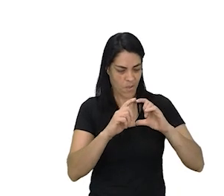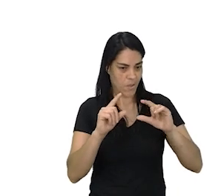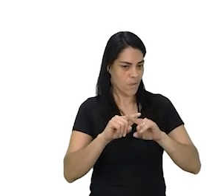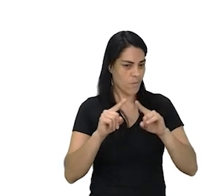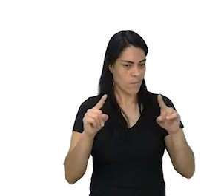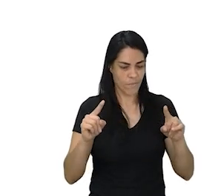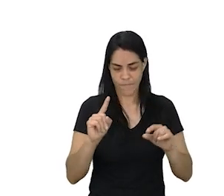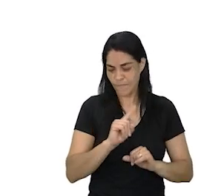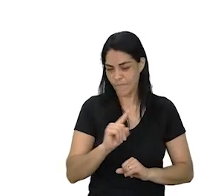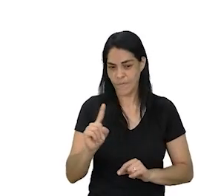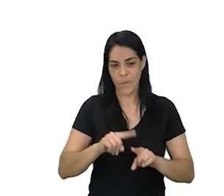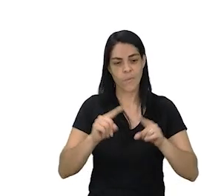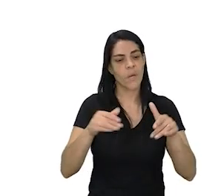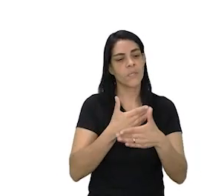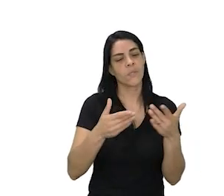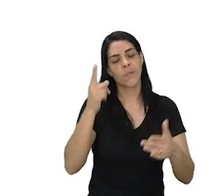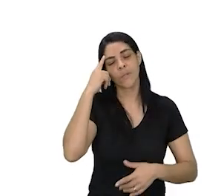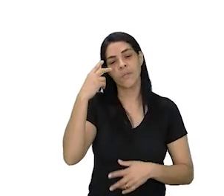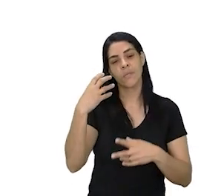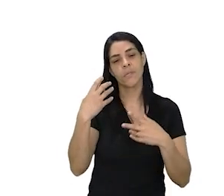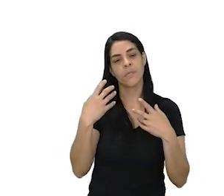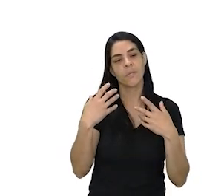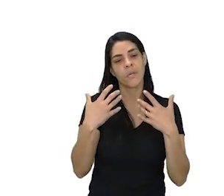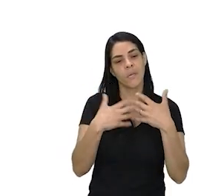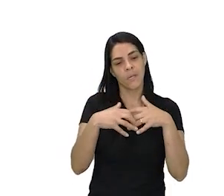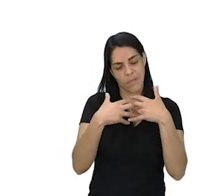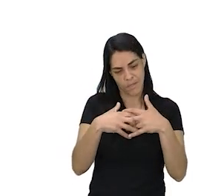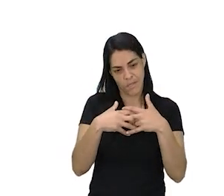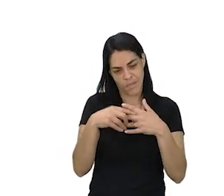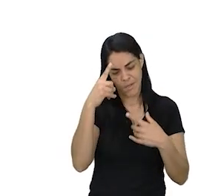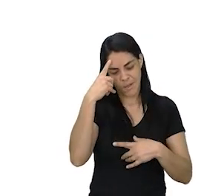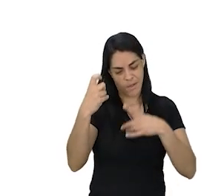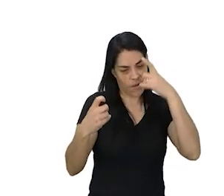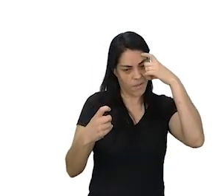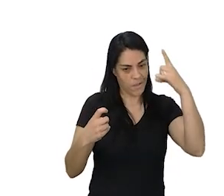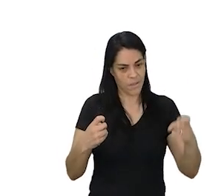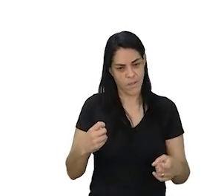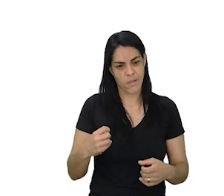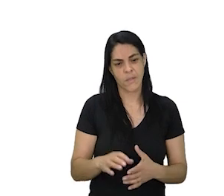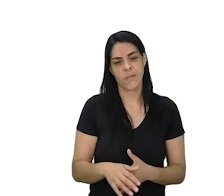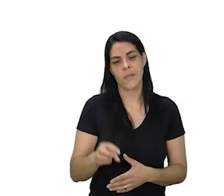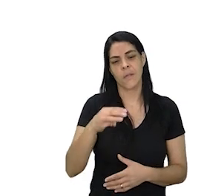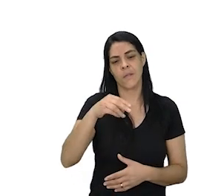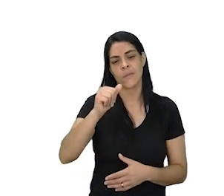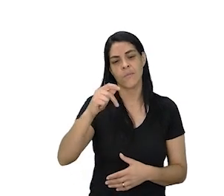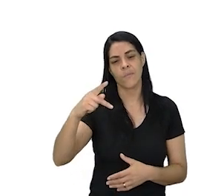gente está falando dessa ideia de se locomover, né, dentro de um mapa como esse.